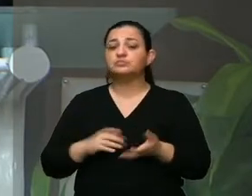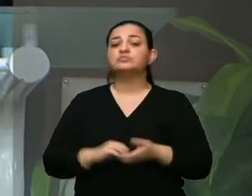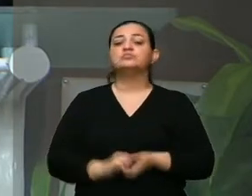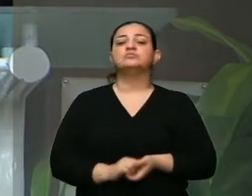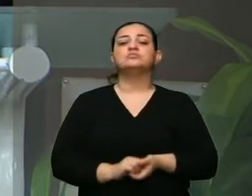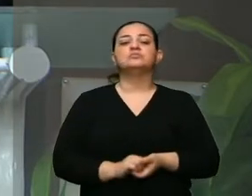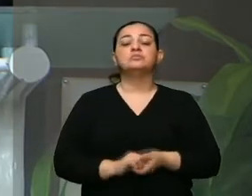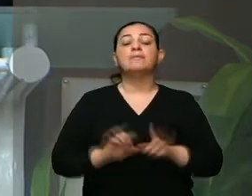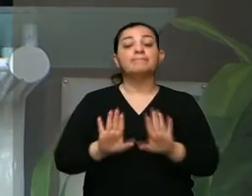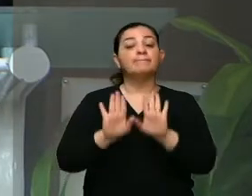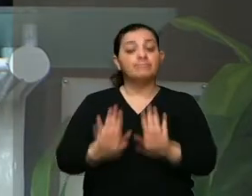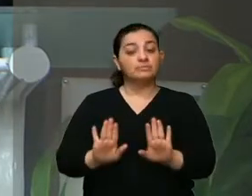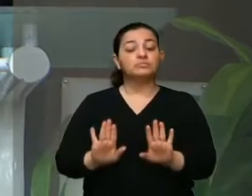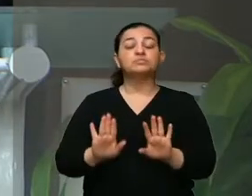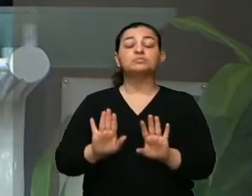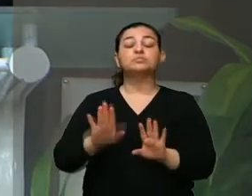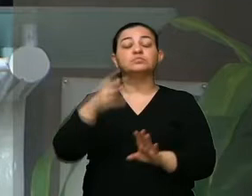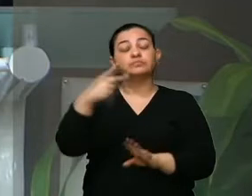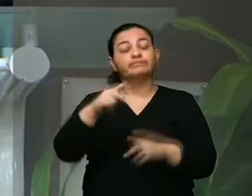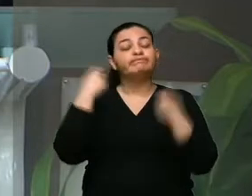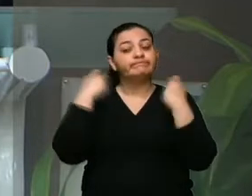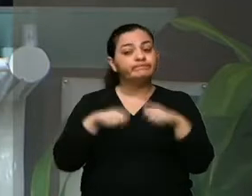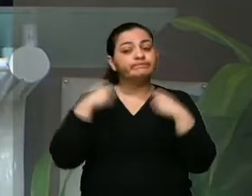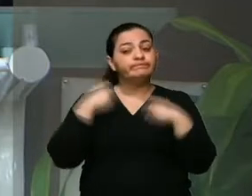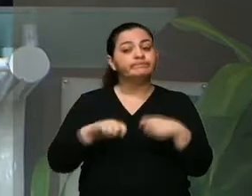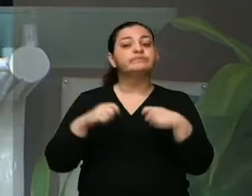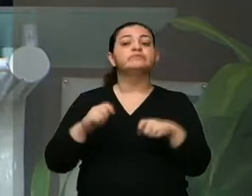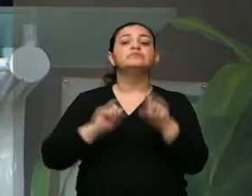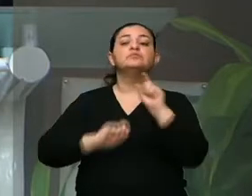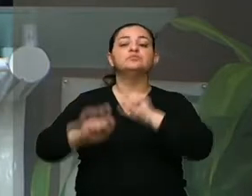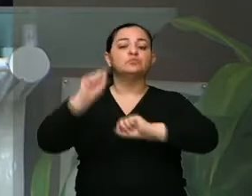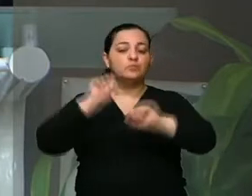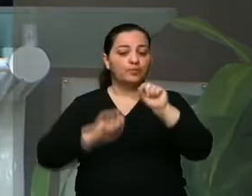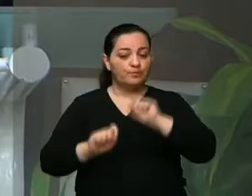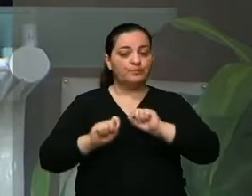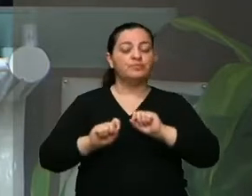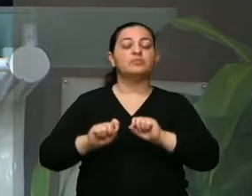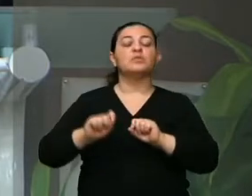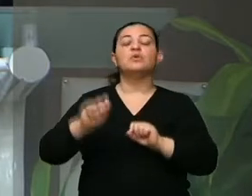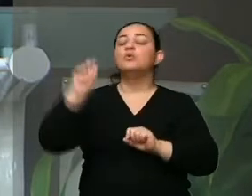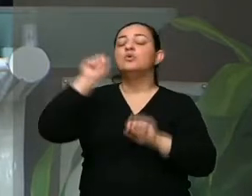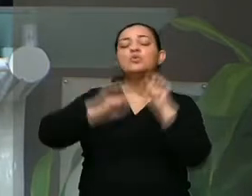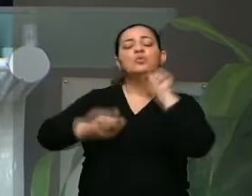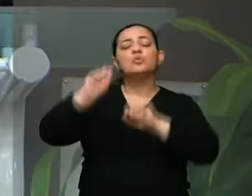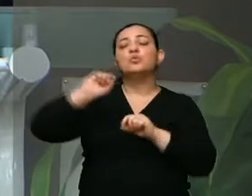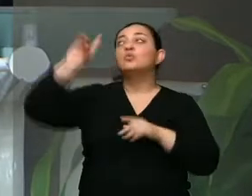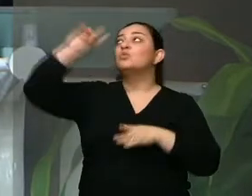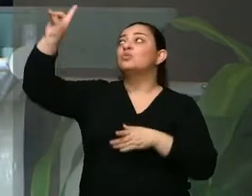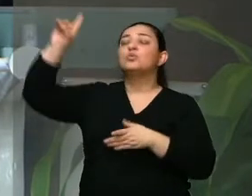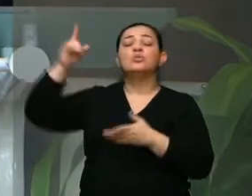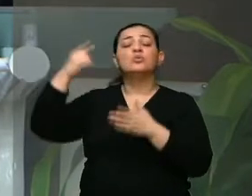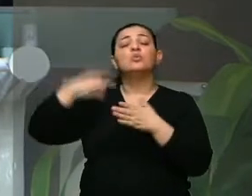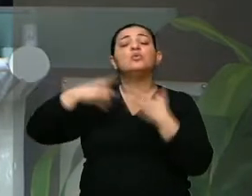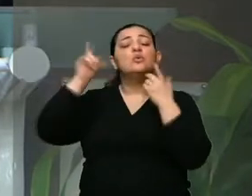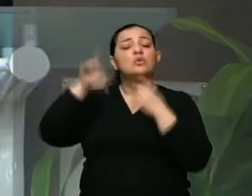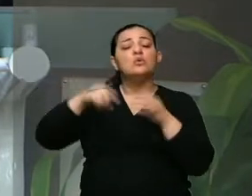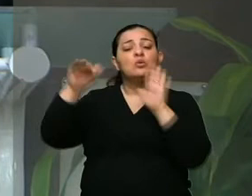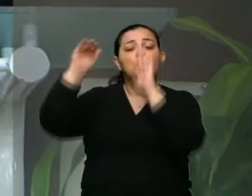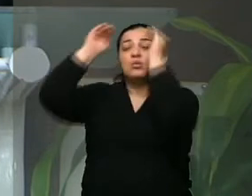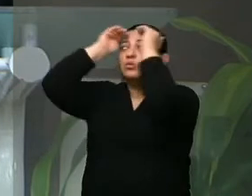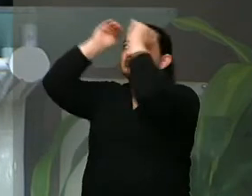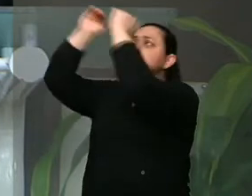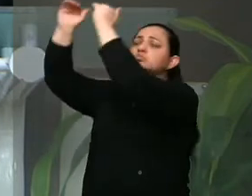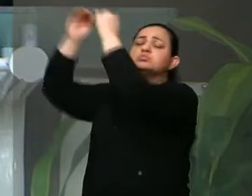mas aí você tem que ver o que deus define como obediência pra ele